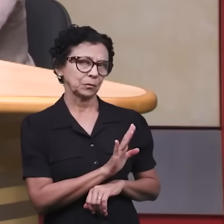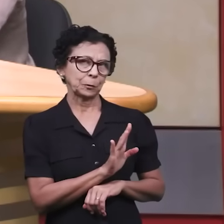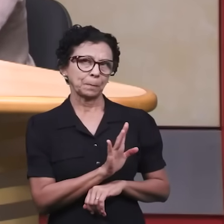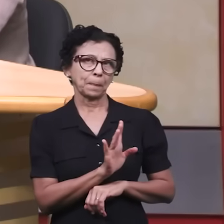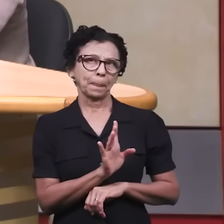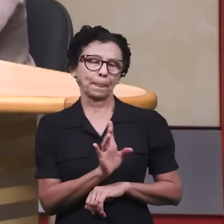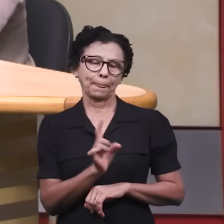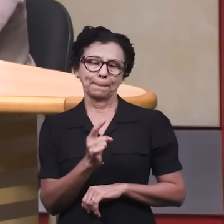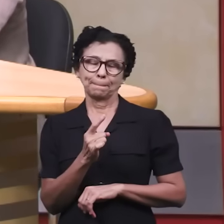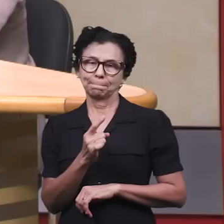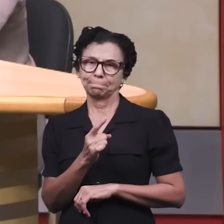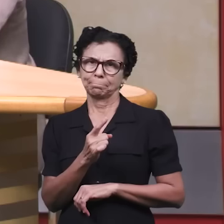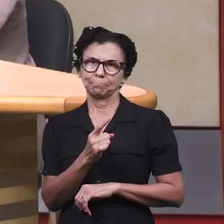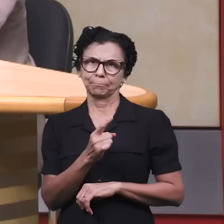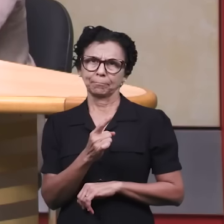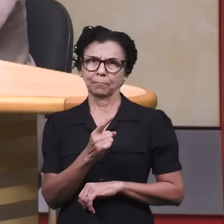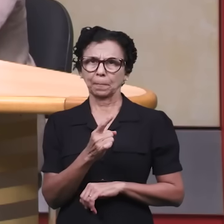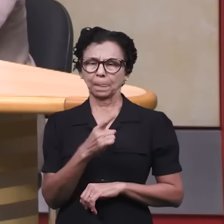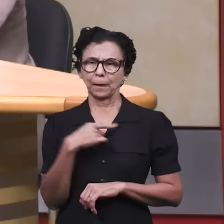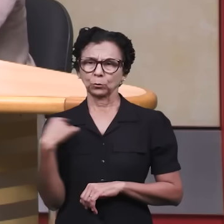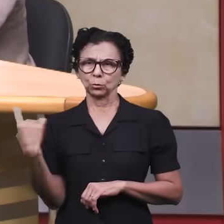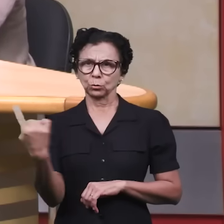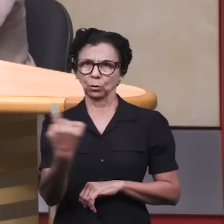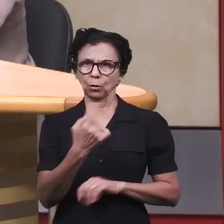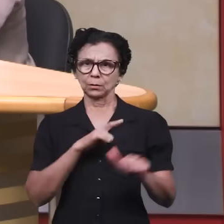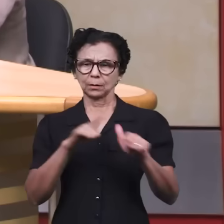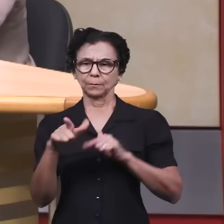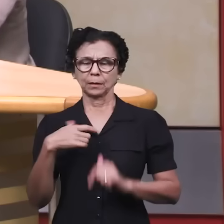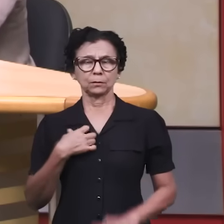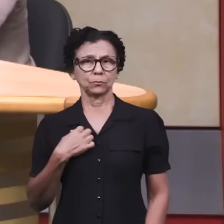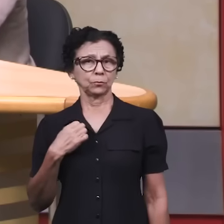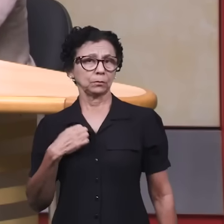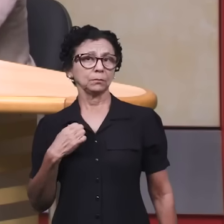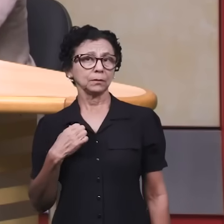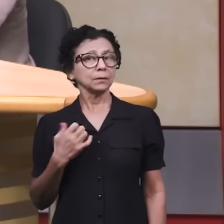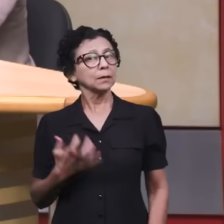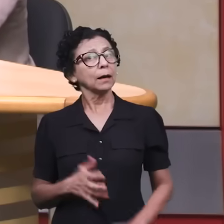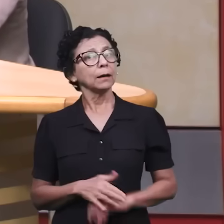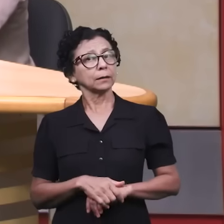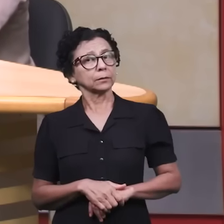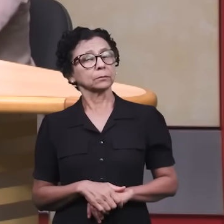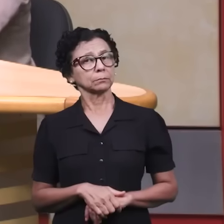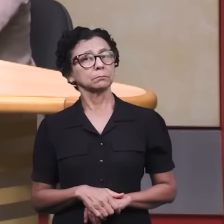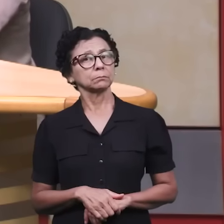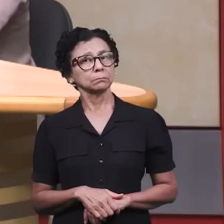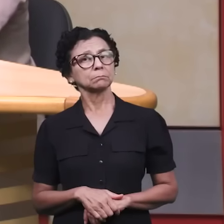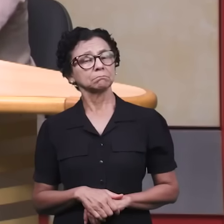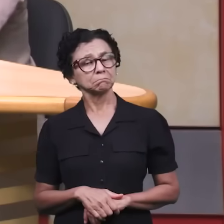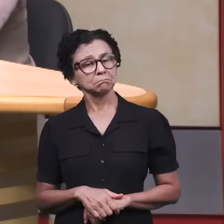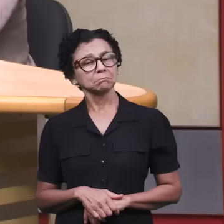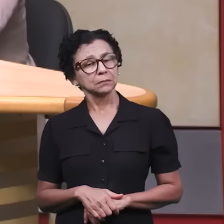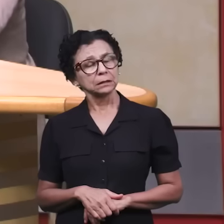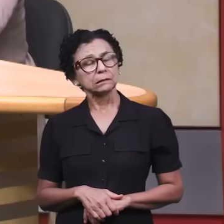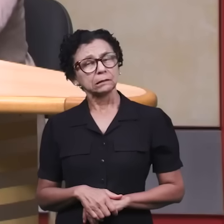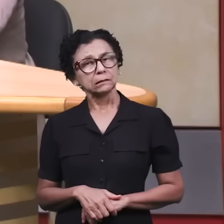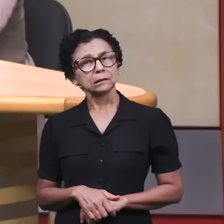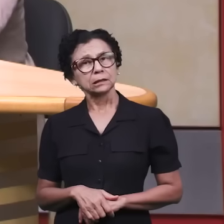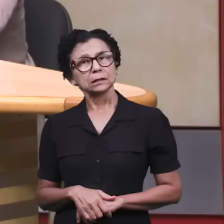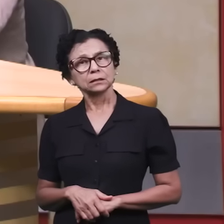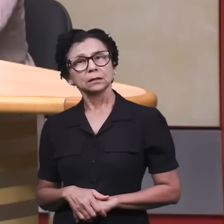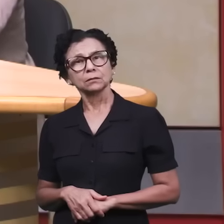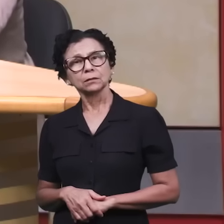igreja, nós todos somos voluntários e todos nós temos participações. O pastor tem